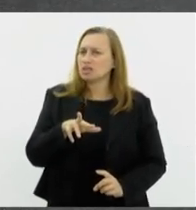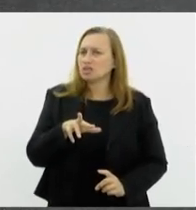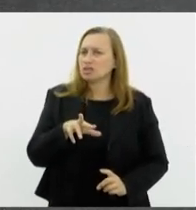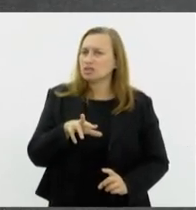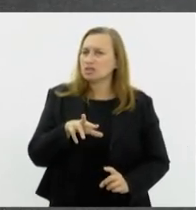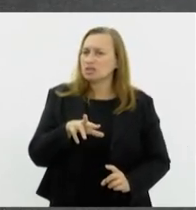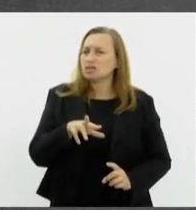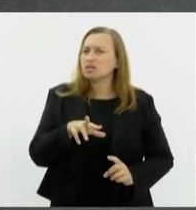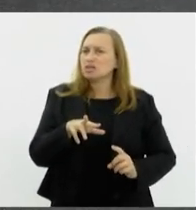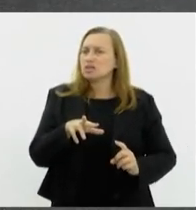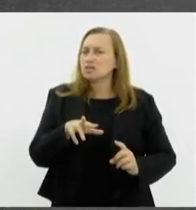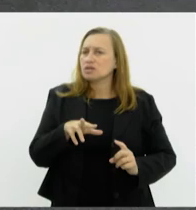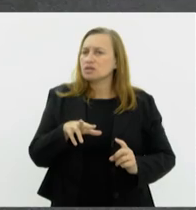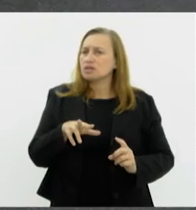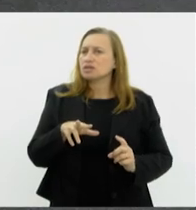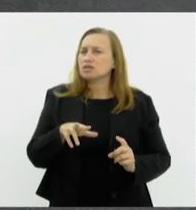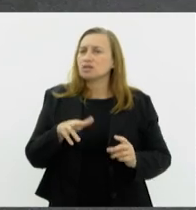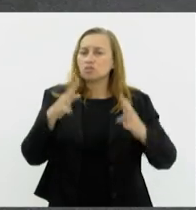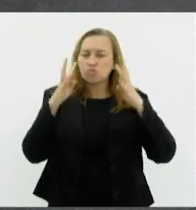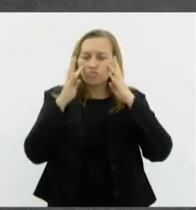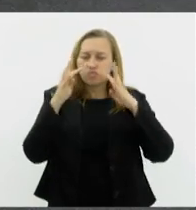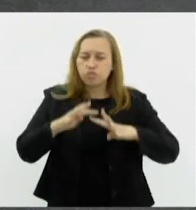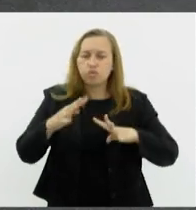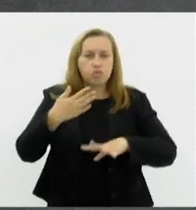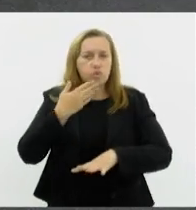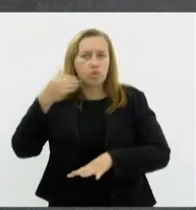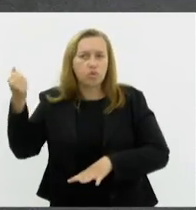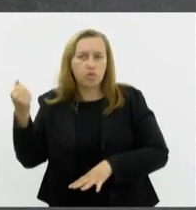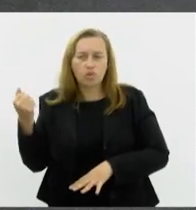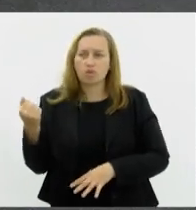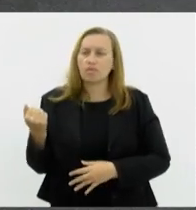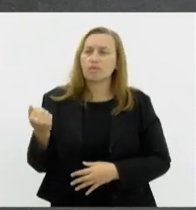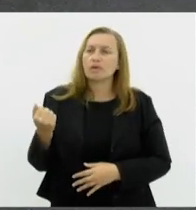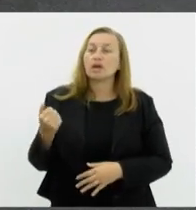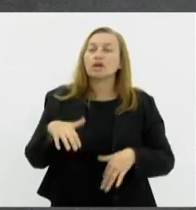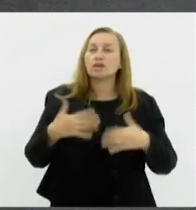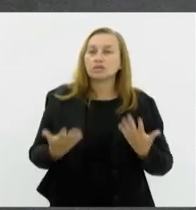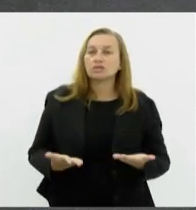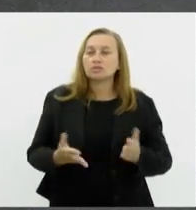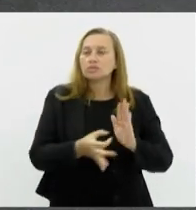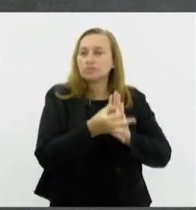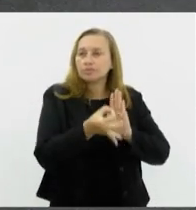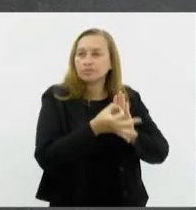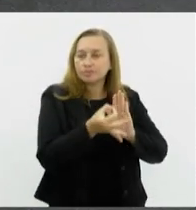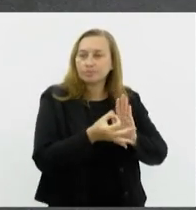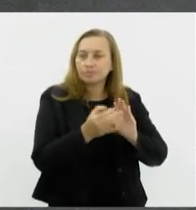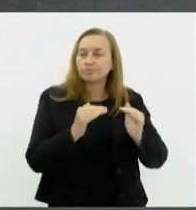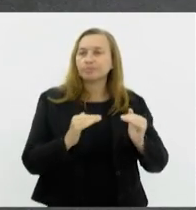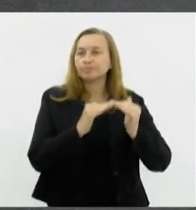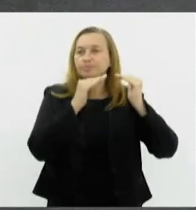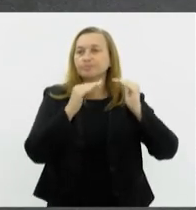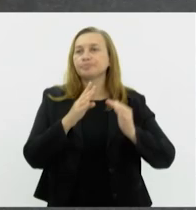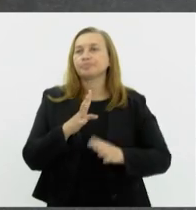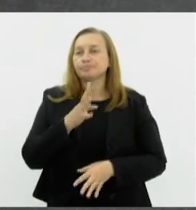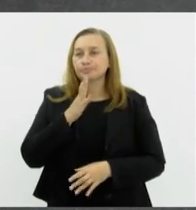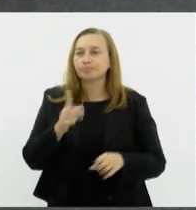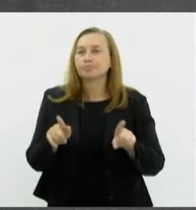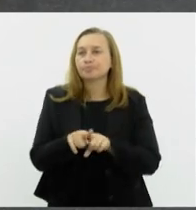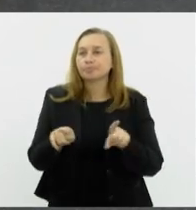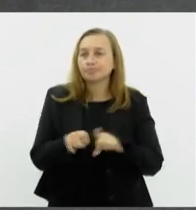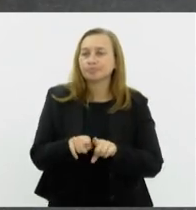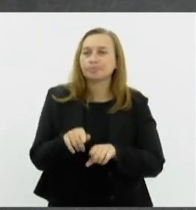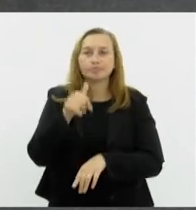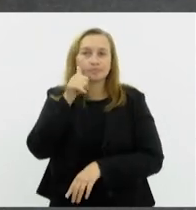trabalhado em si, em termos de atenção. Então, o meu parecer é favorável, reconhecendo também